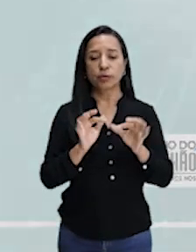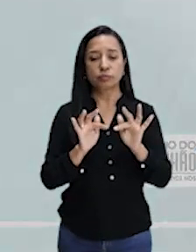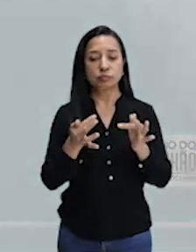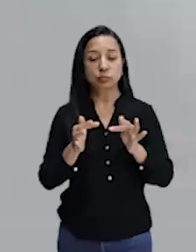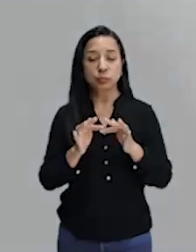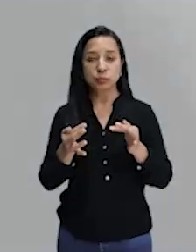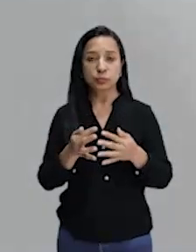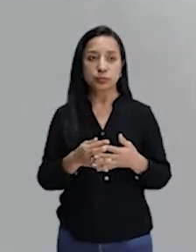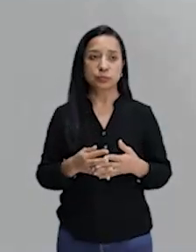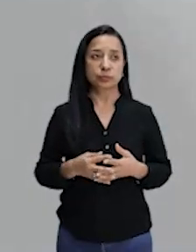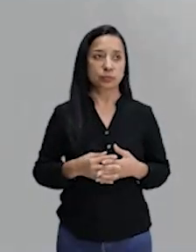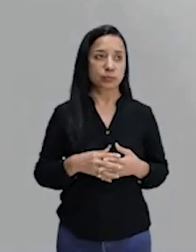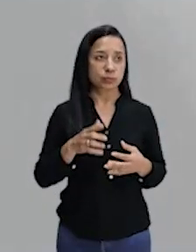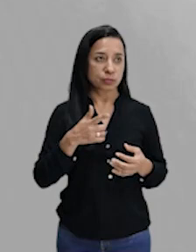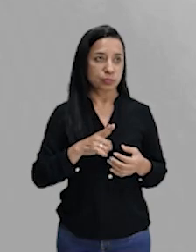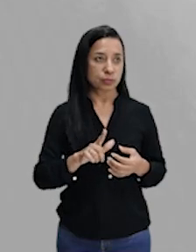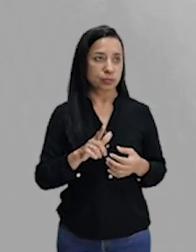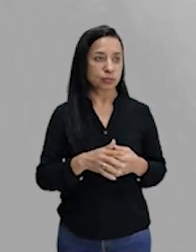novamente